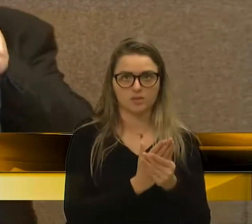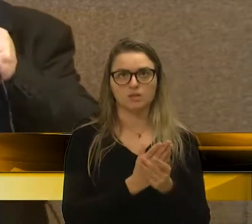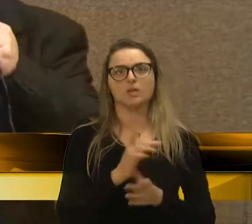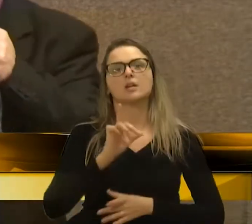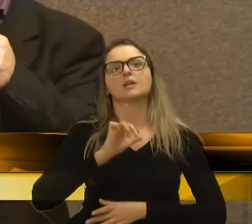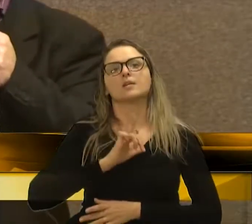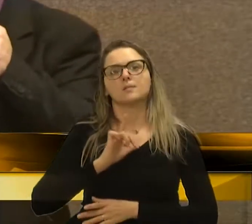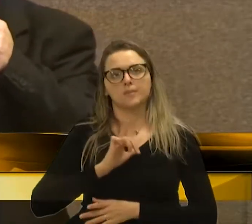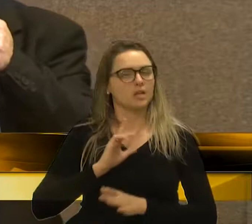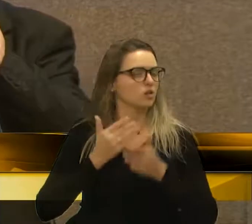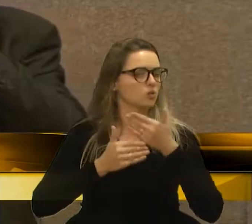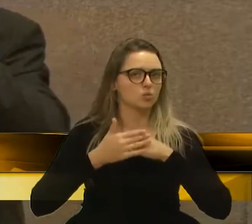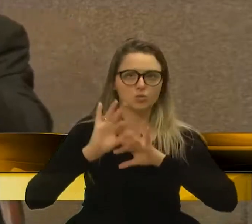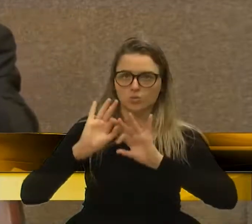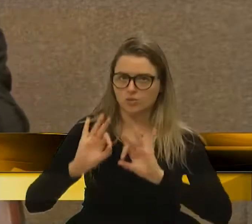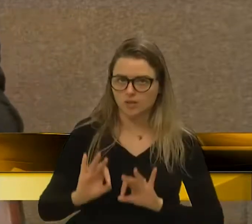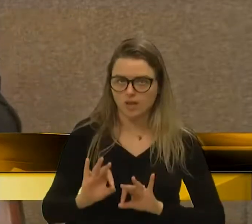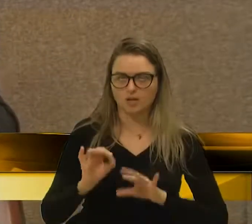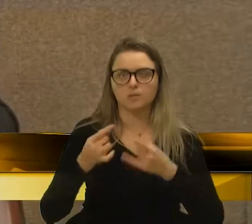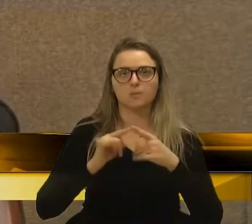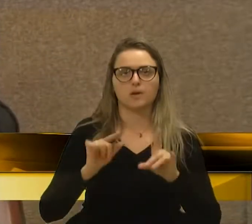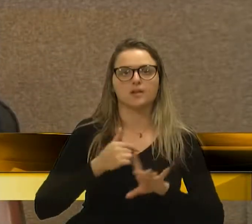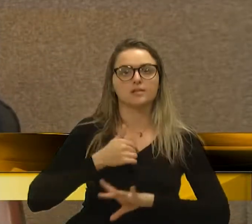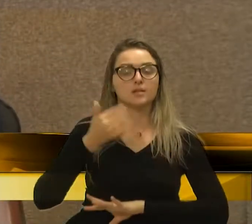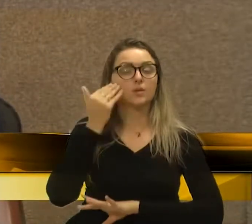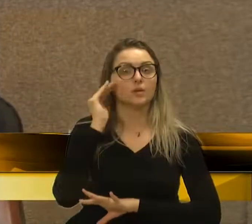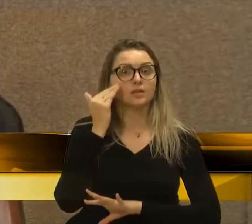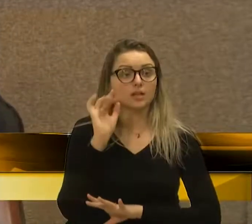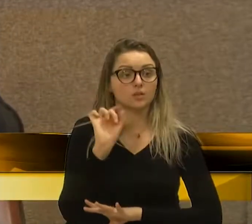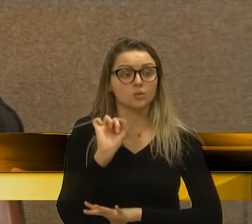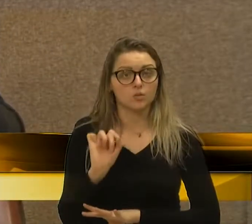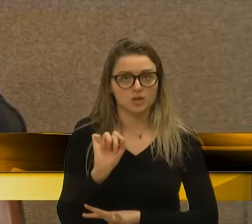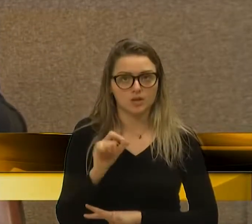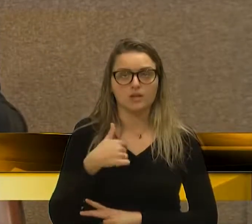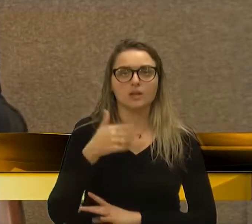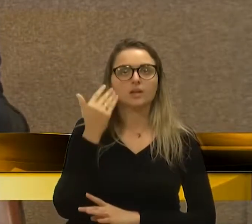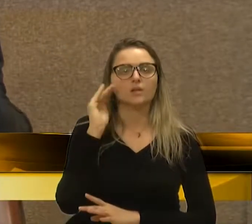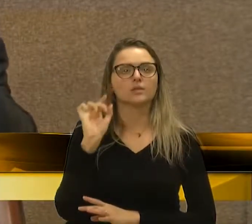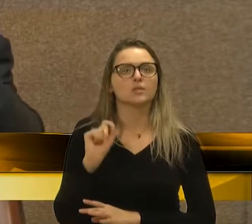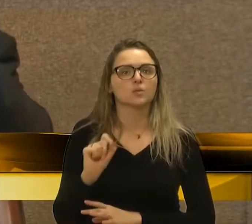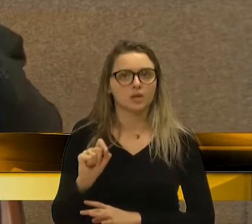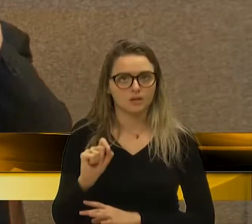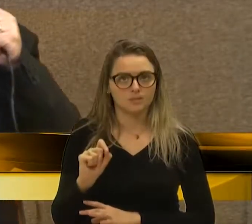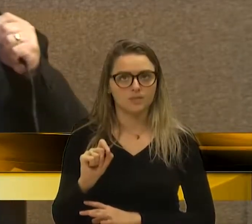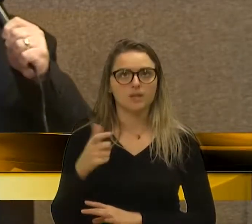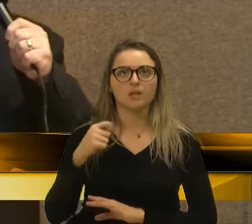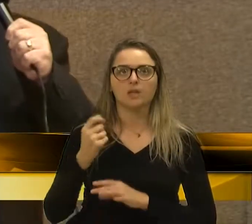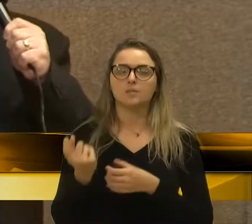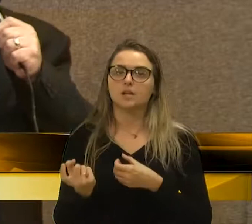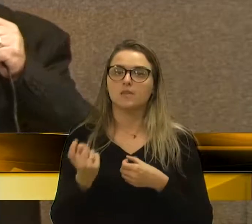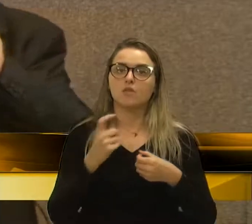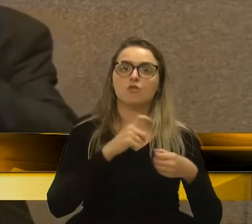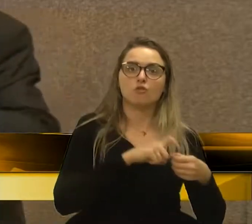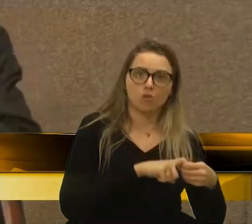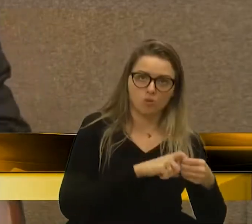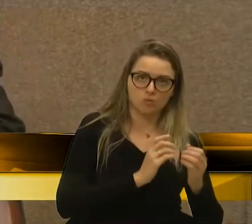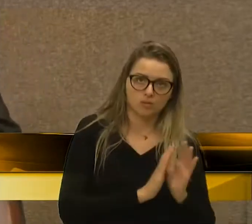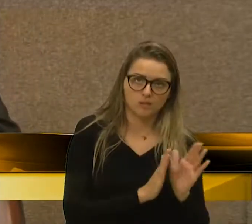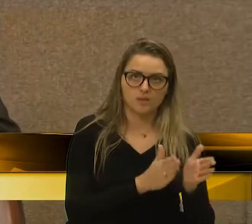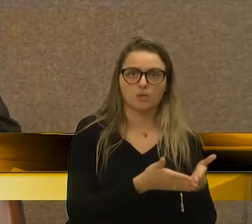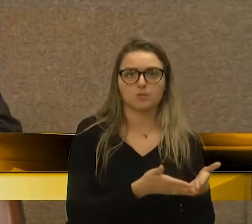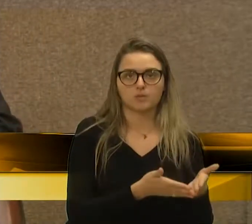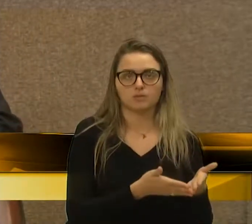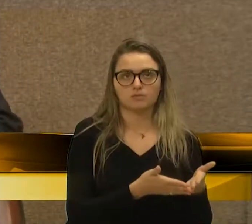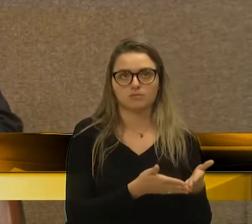Foi vencido, tudo bem. Agora, no meu entendimento, deveria votar para a comissão.